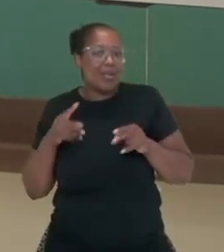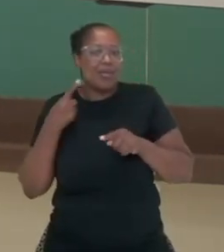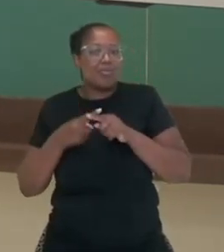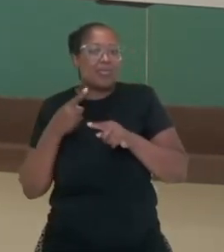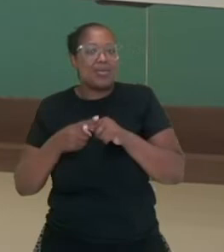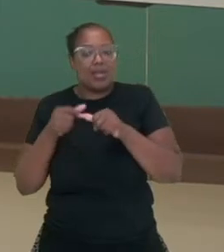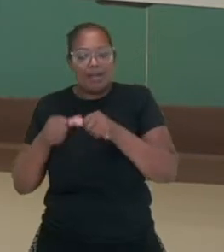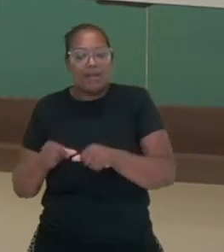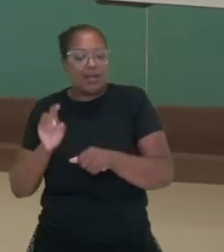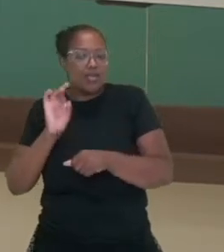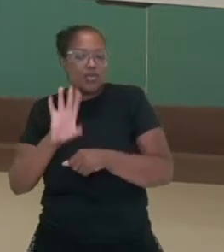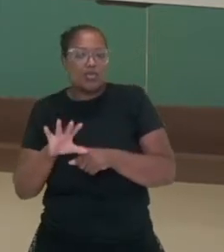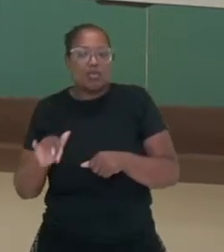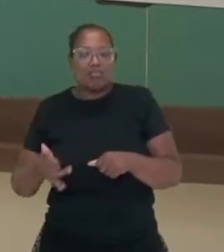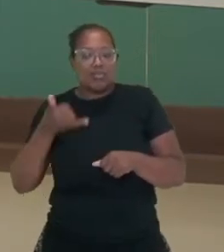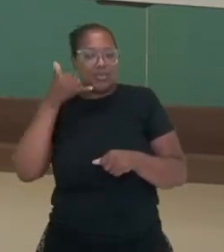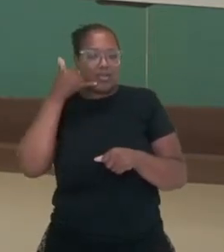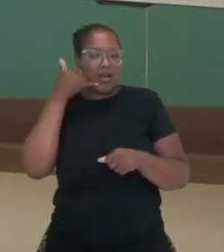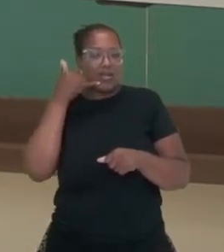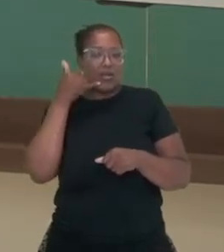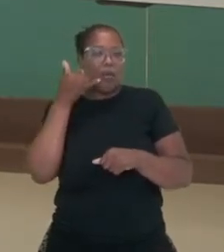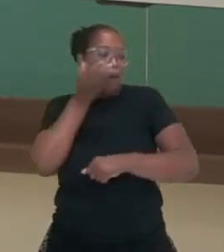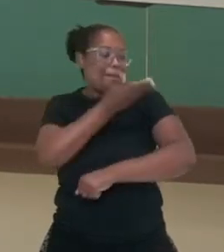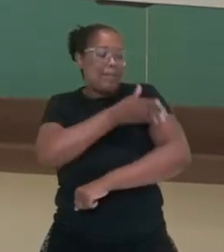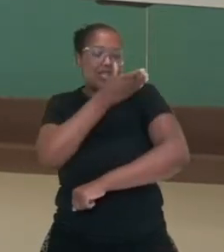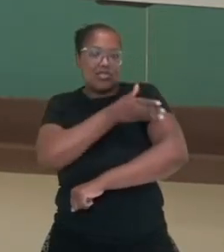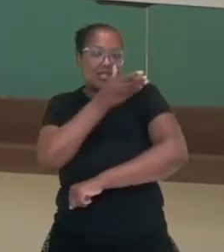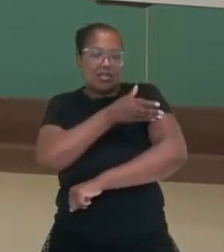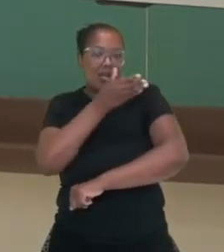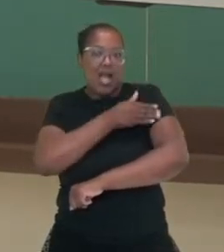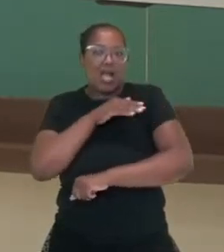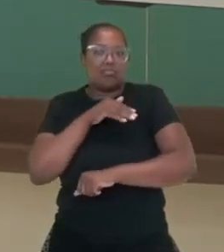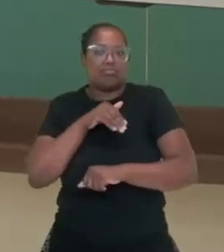Ou seja, uma pessoa que não pratica nenhuma atividade física.